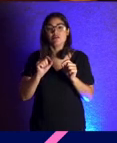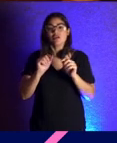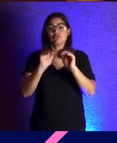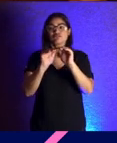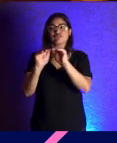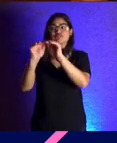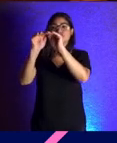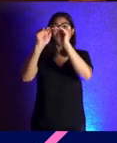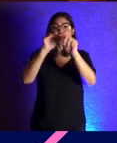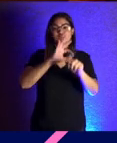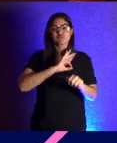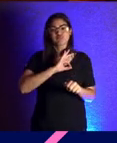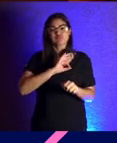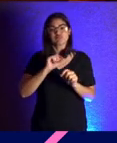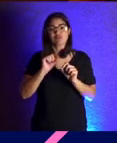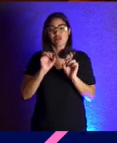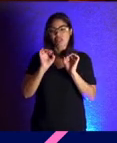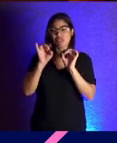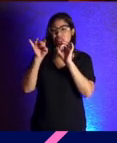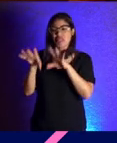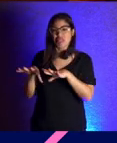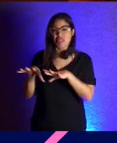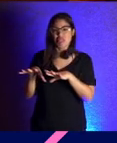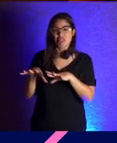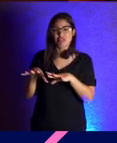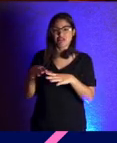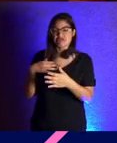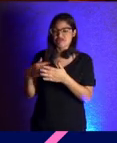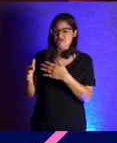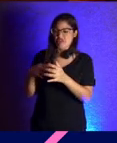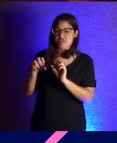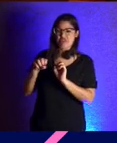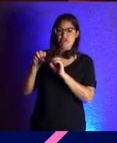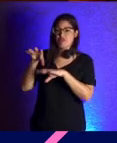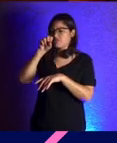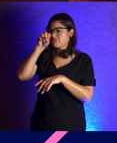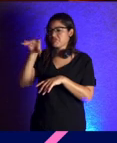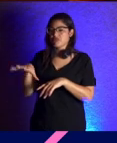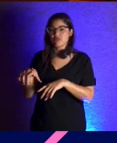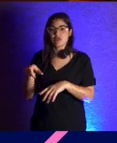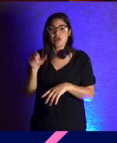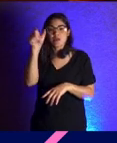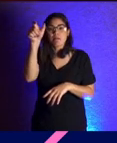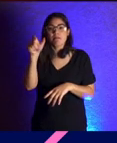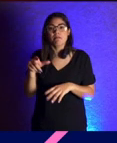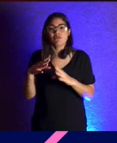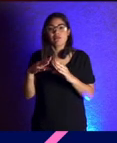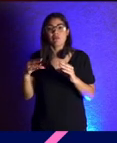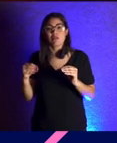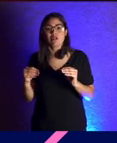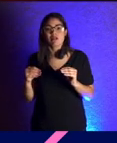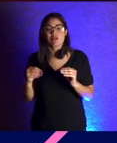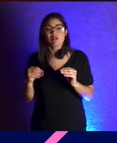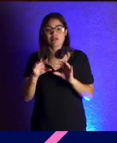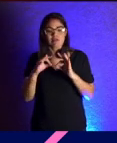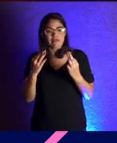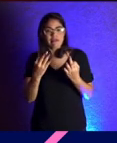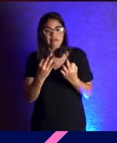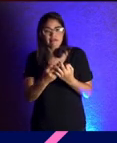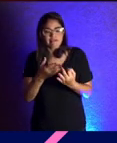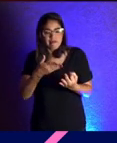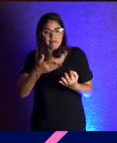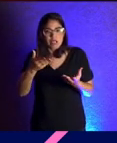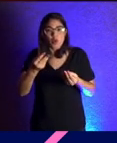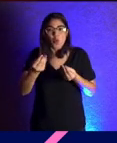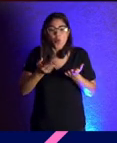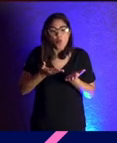policiais distratam familiares de uma pessoa desaparecida, usando esse argumento,